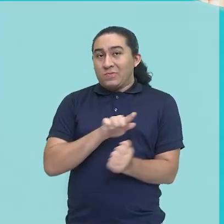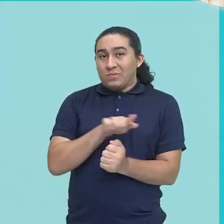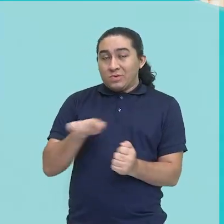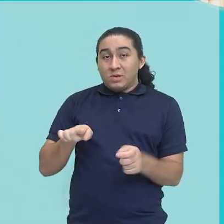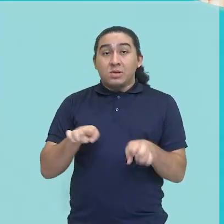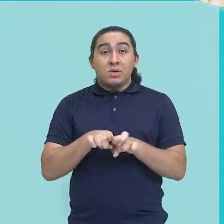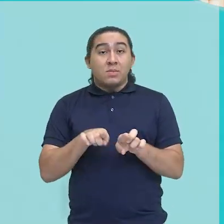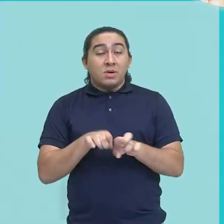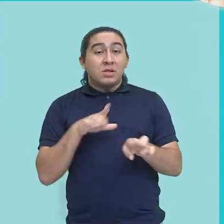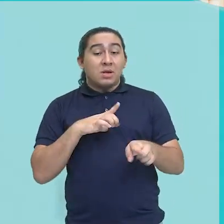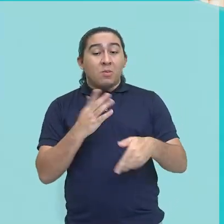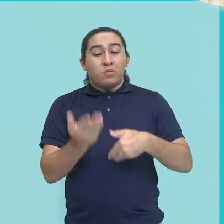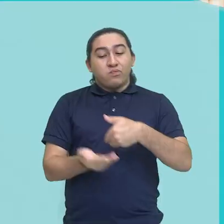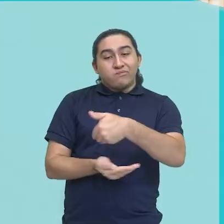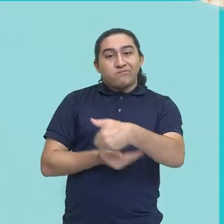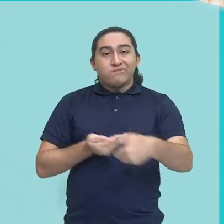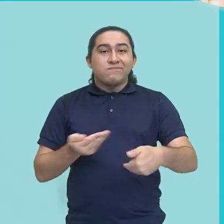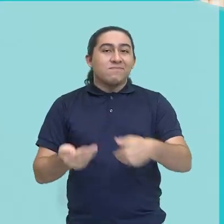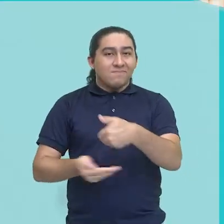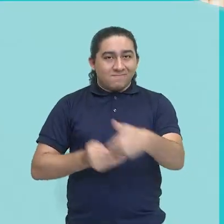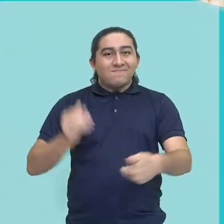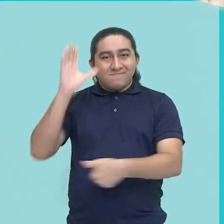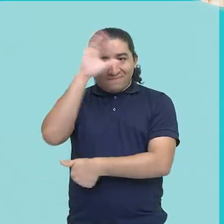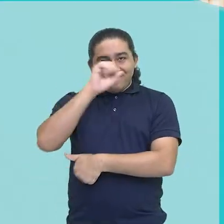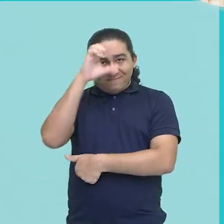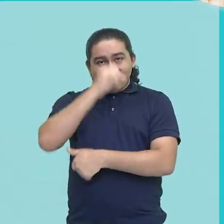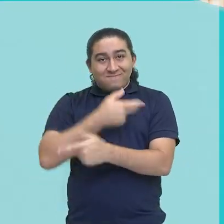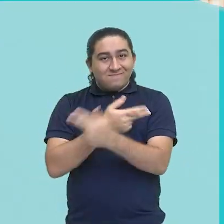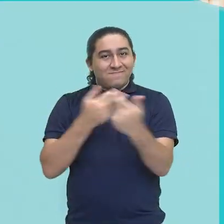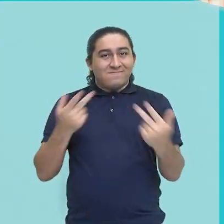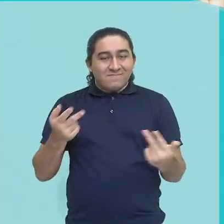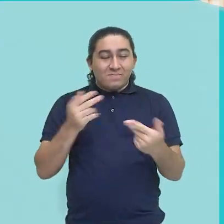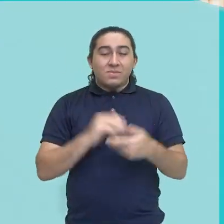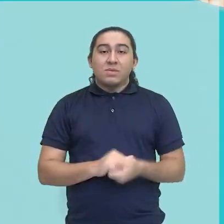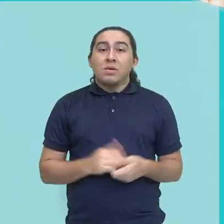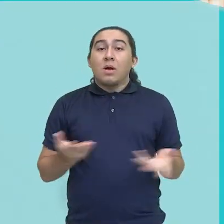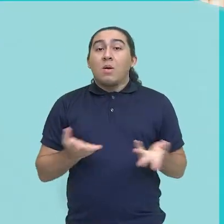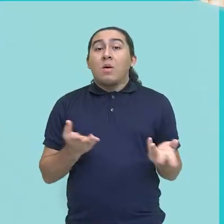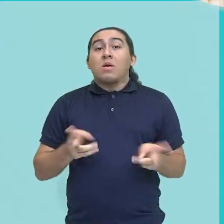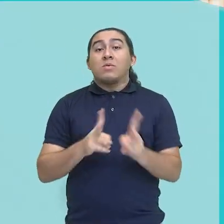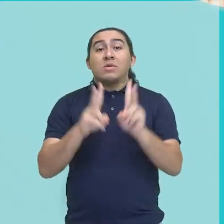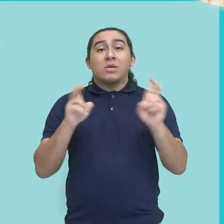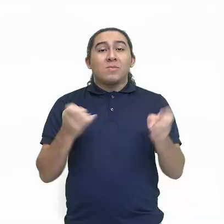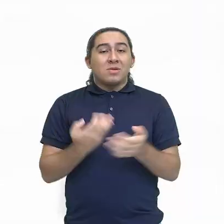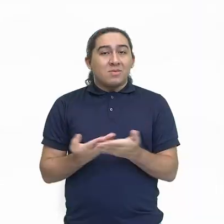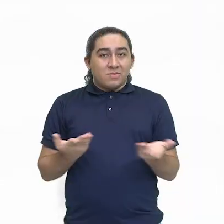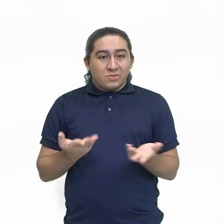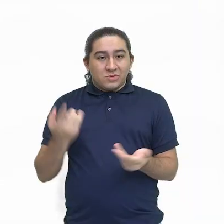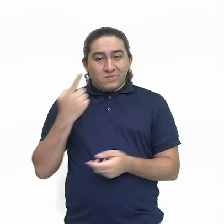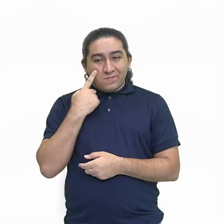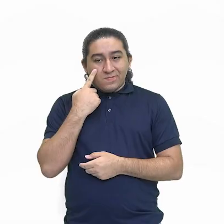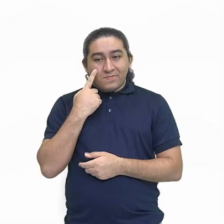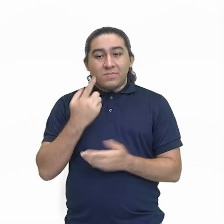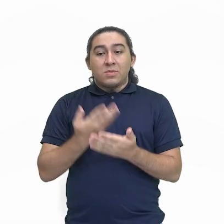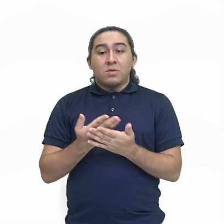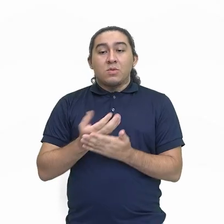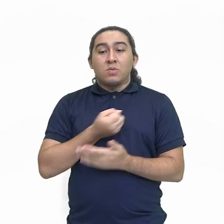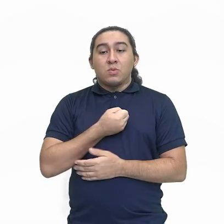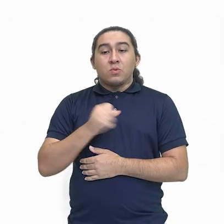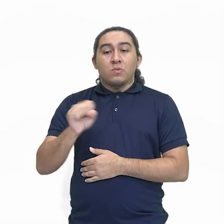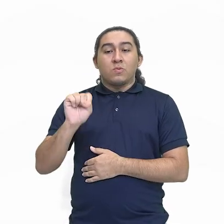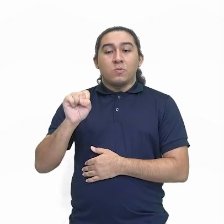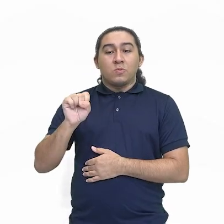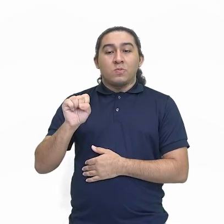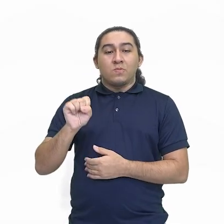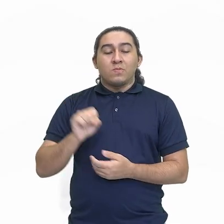vocês, trocando conhecimentos e experiências. Vamos conhecer o nosso objeto de conhecimento da aula 8,